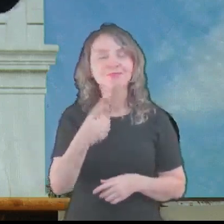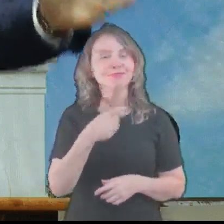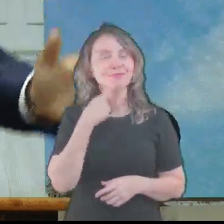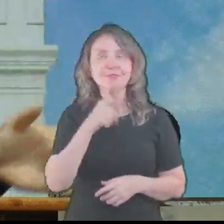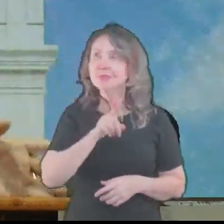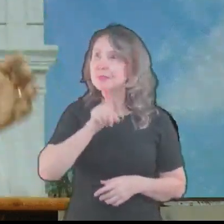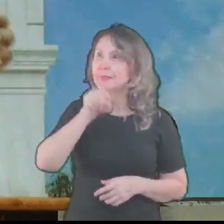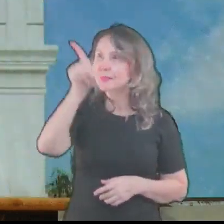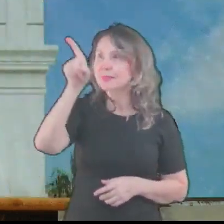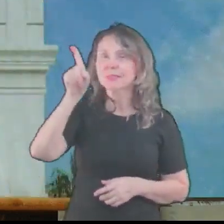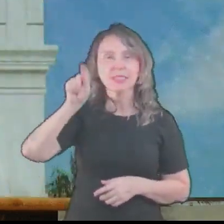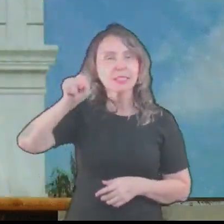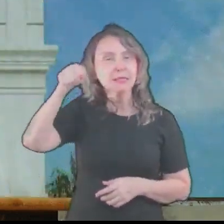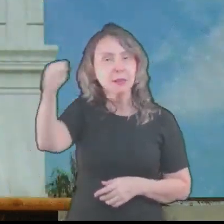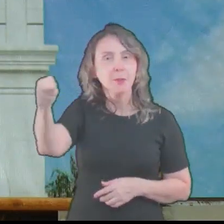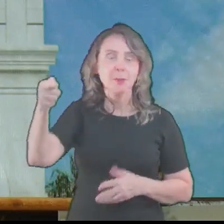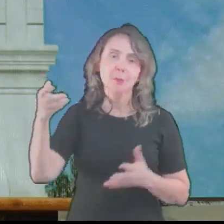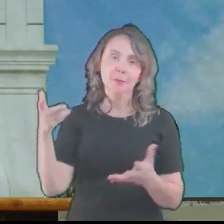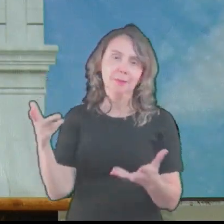maravilhoso.